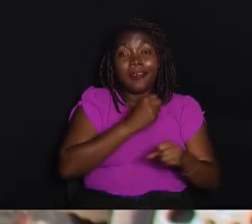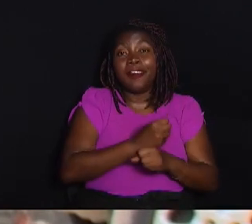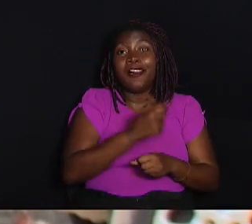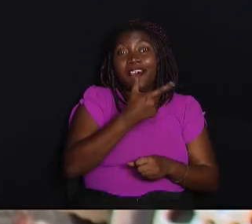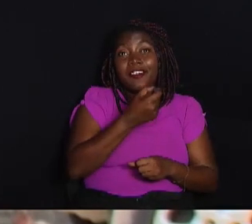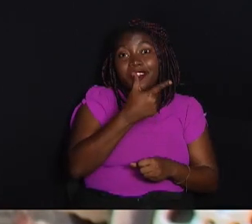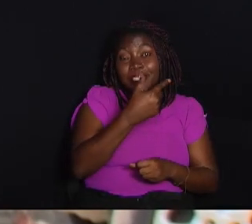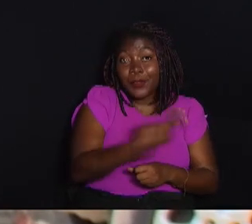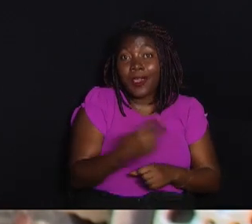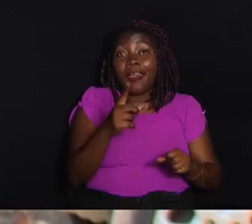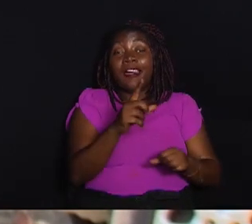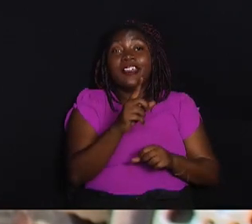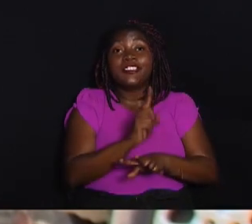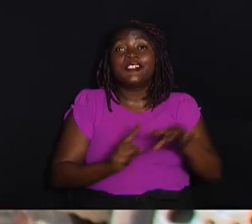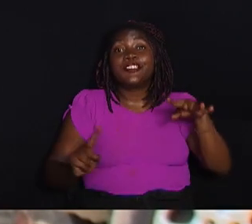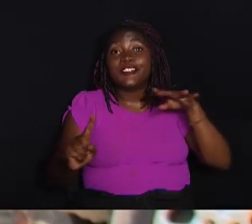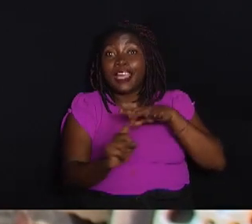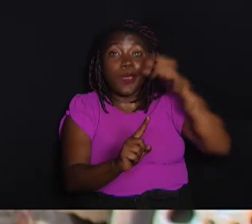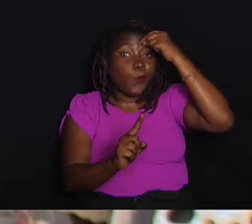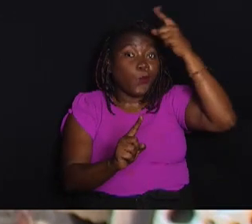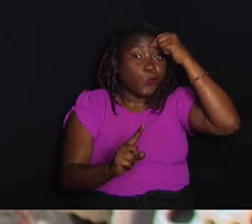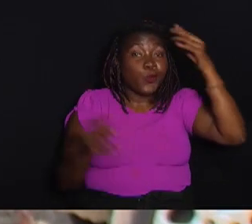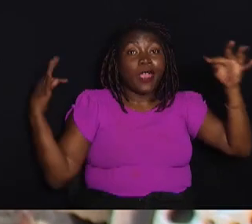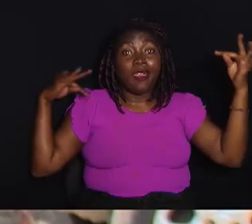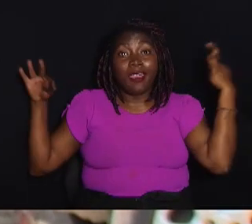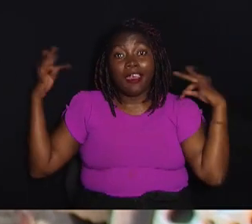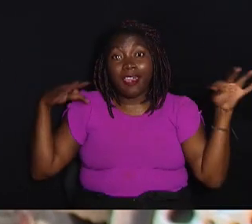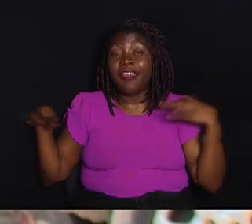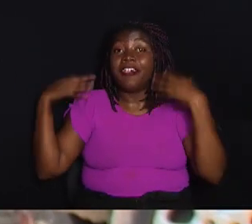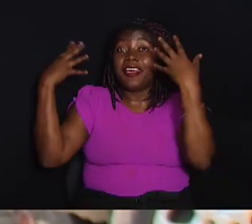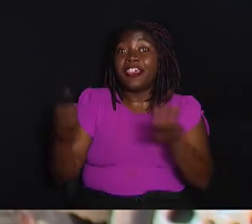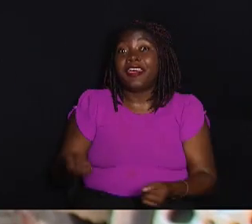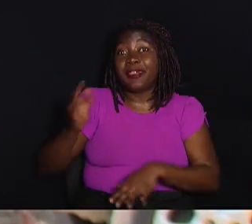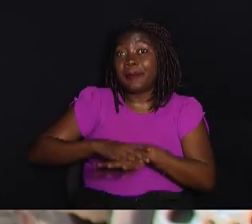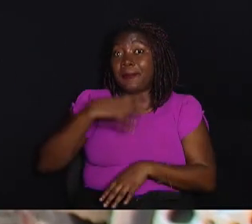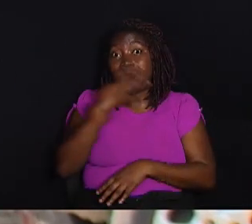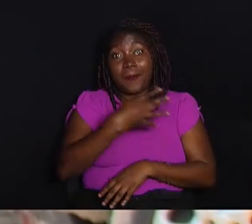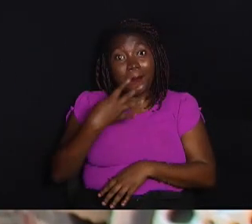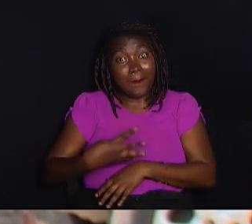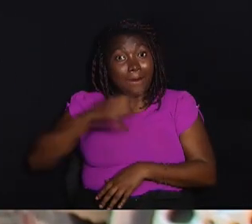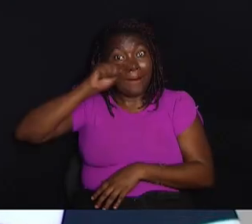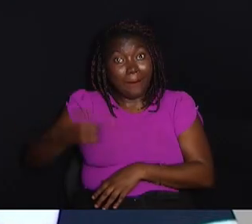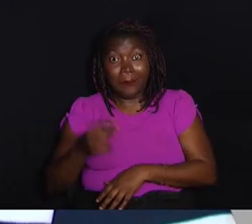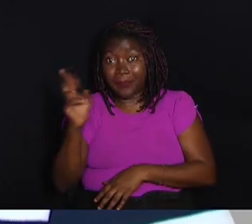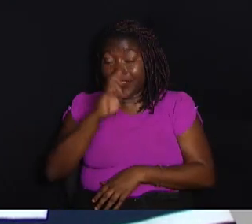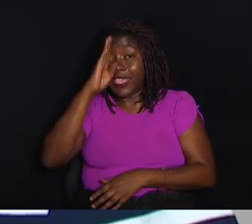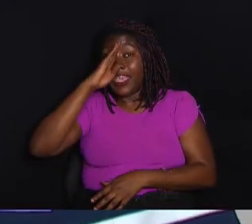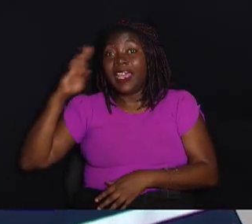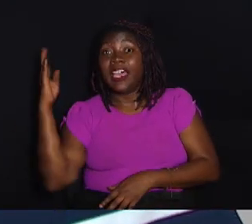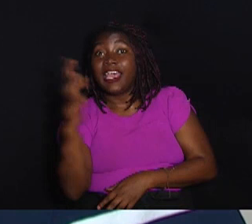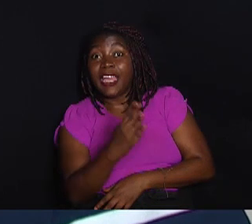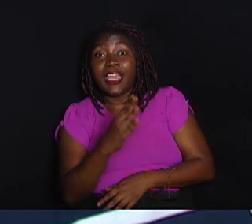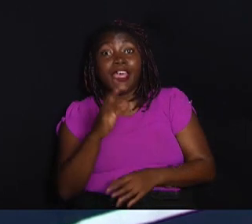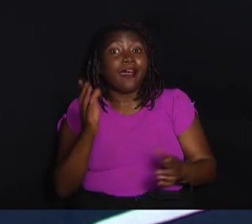vai receber mais de R 450.000 esse dinheiro será destinado para shows e eventos na cidade essa emenda na